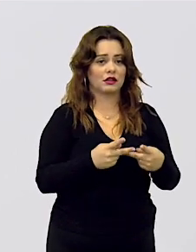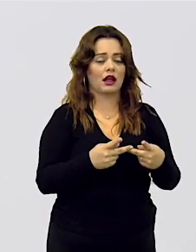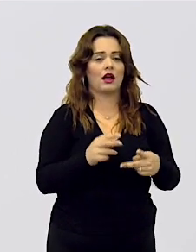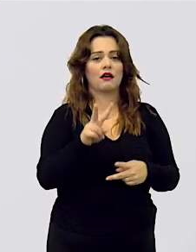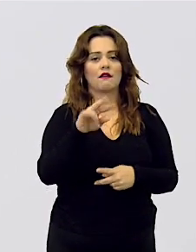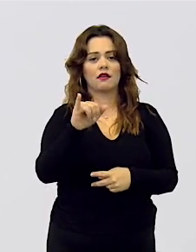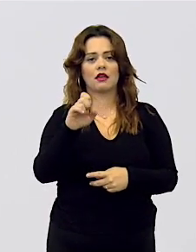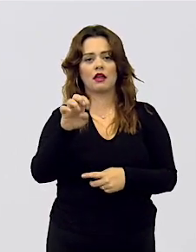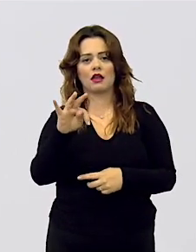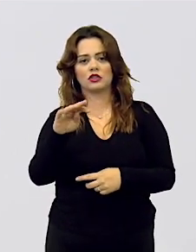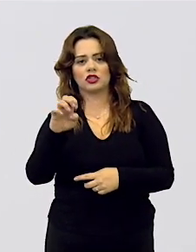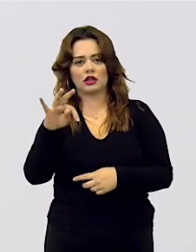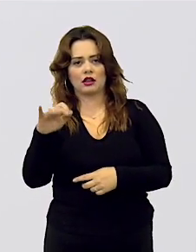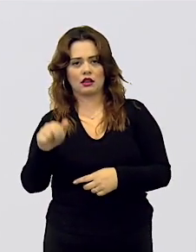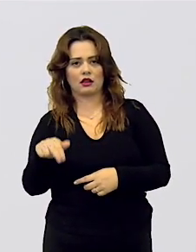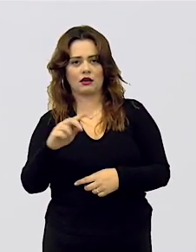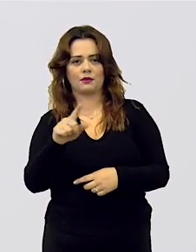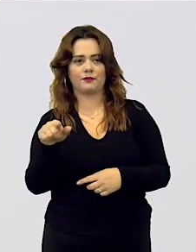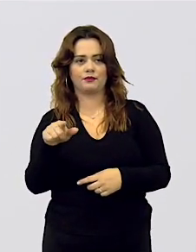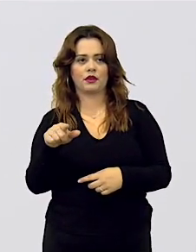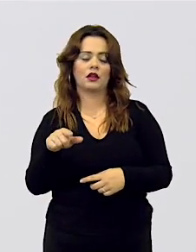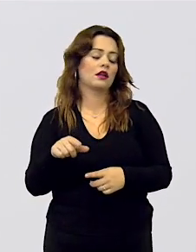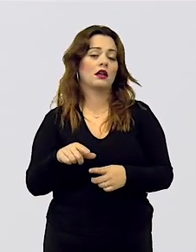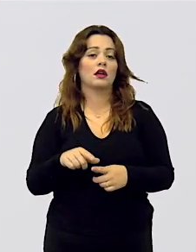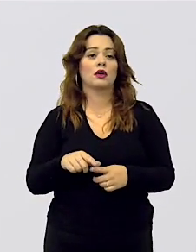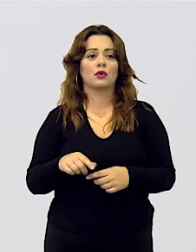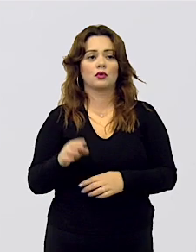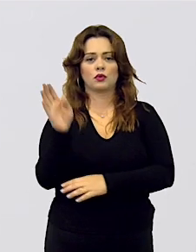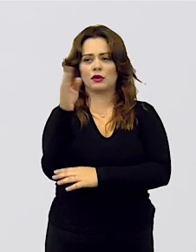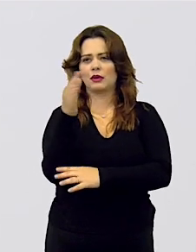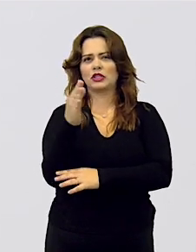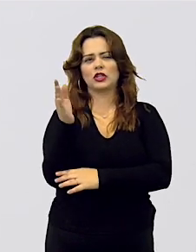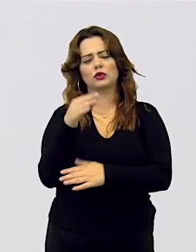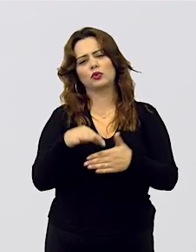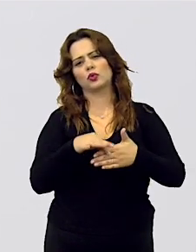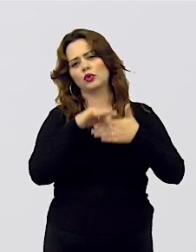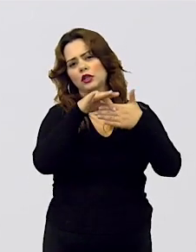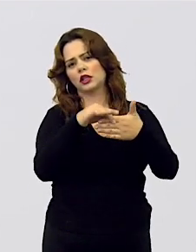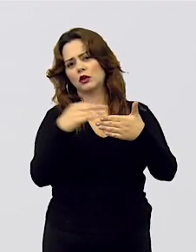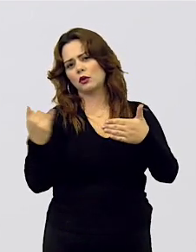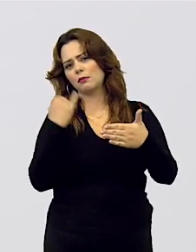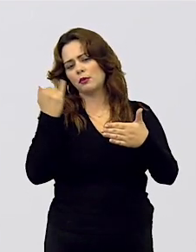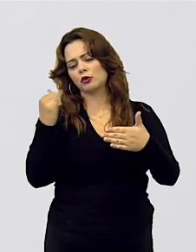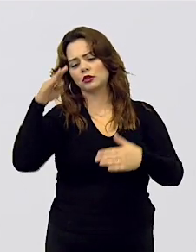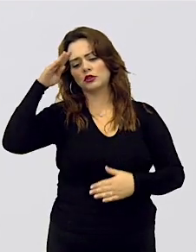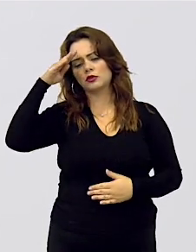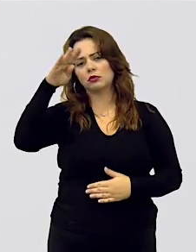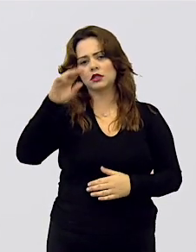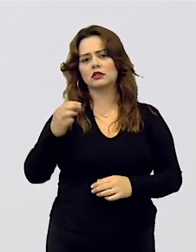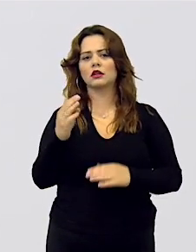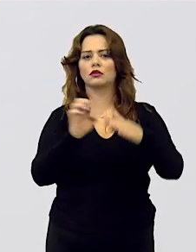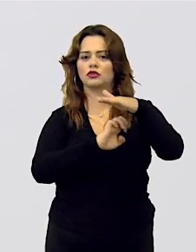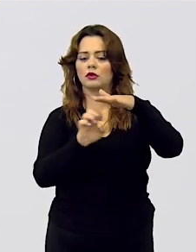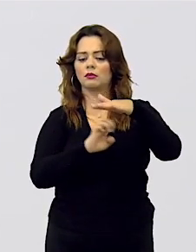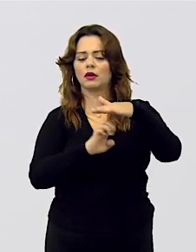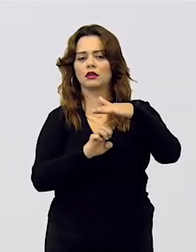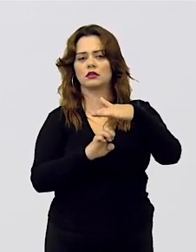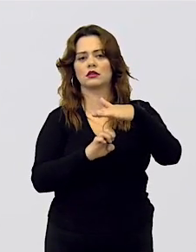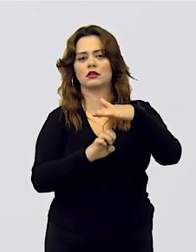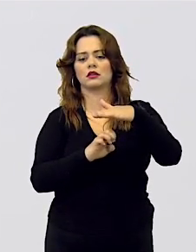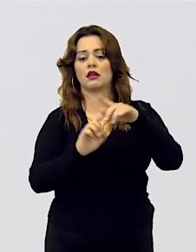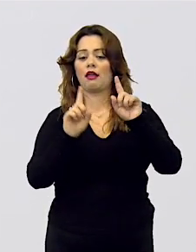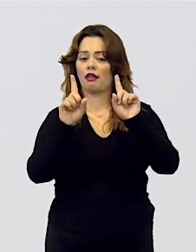vetman o embaixador Piragibe guitarra Gol liderou em setembro último O importante missão empresarial a países da região